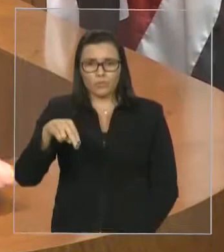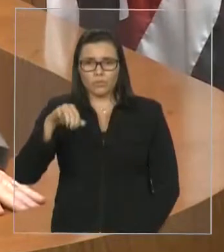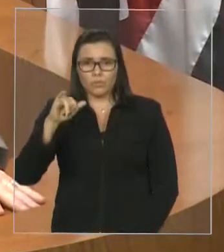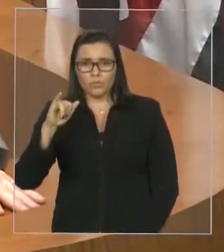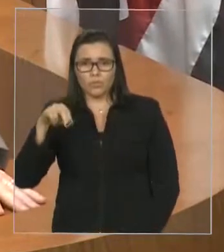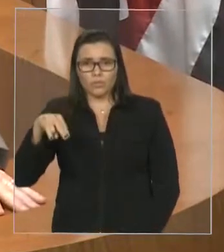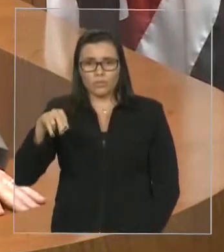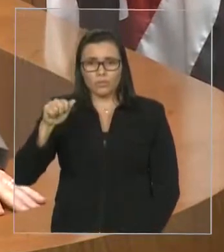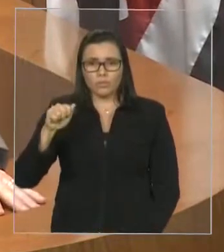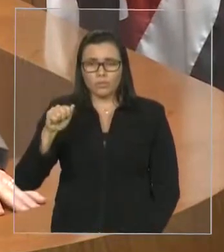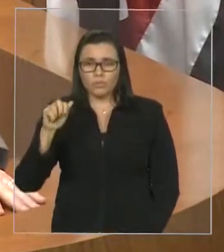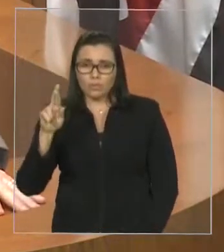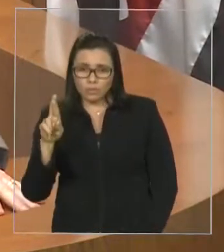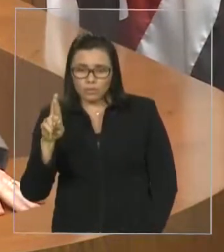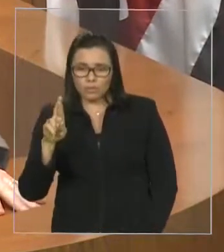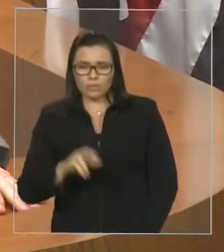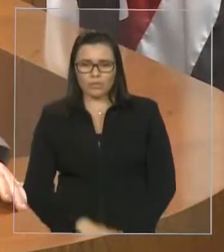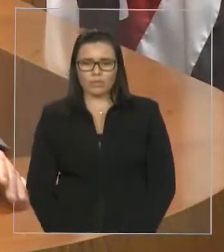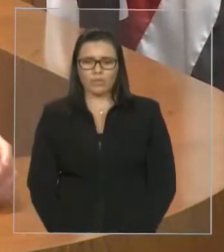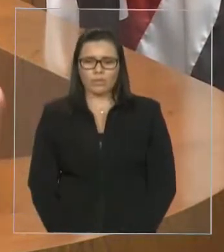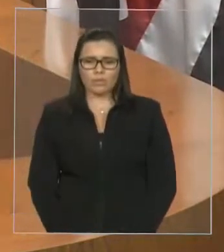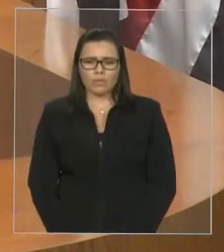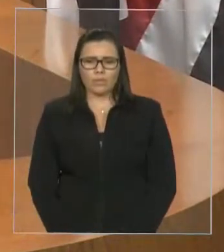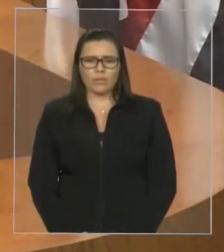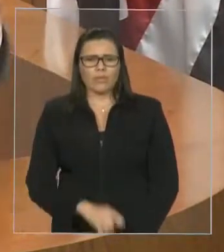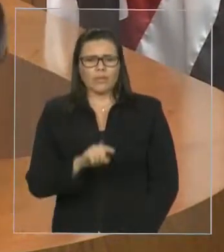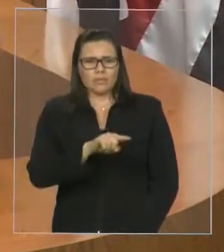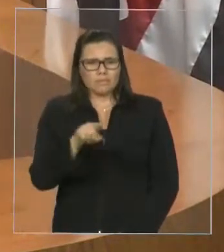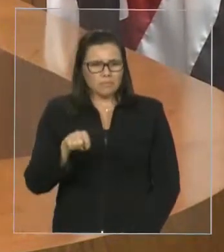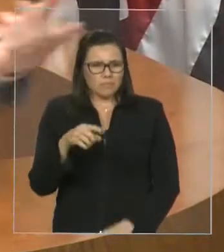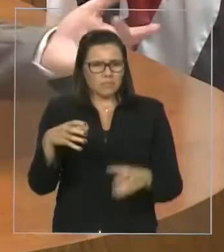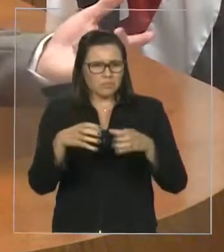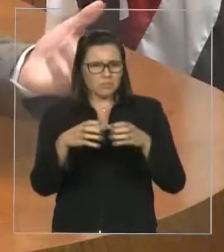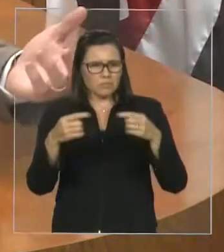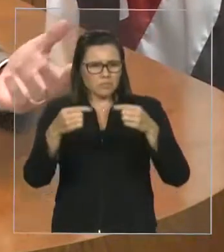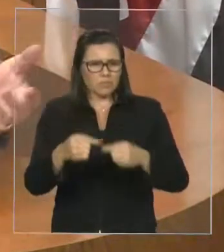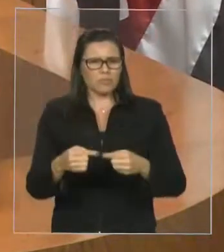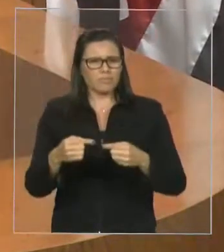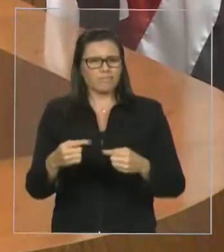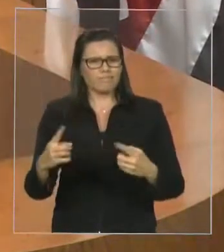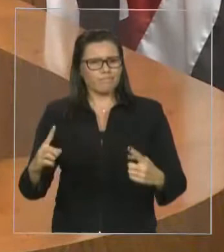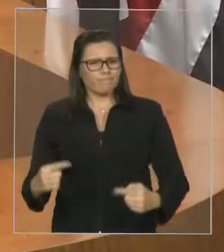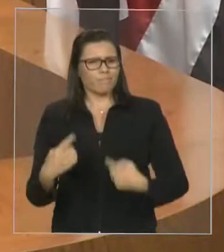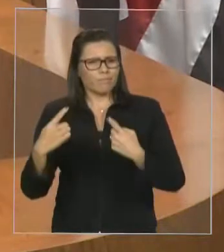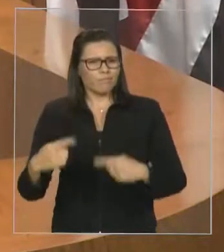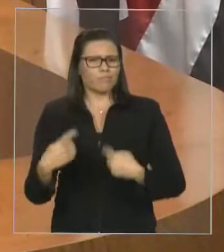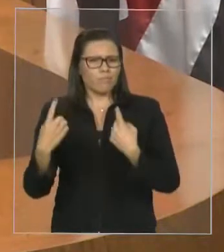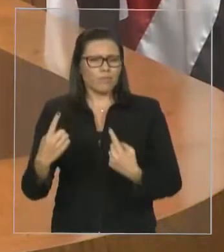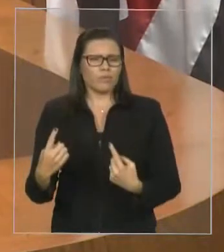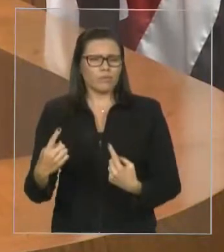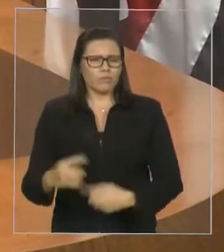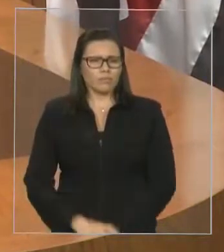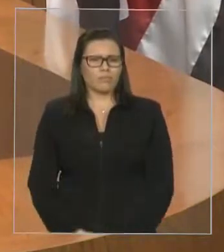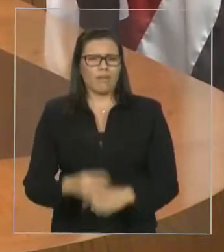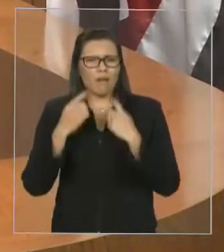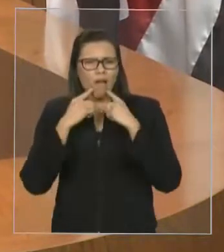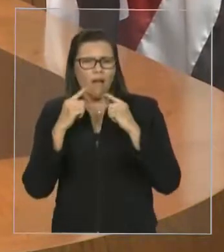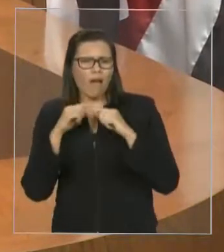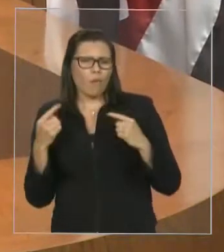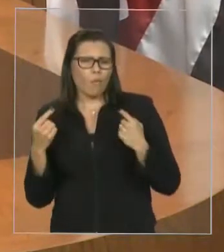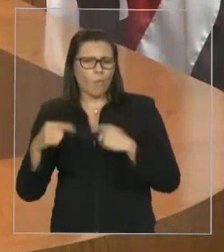esse. Projeto que nem devia ser razão de polêmica, porque realmente foi uma